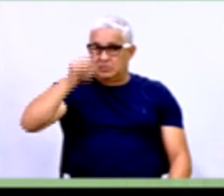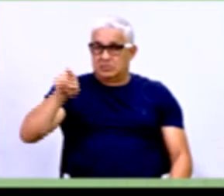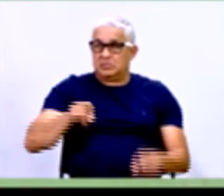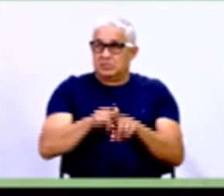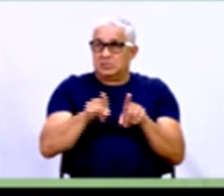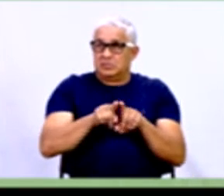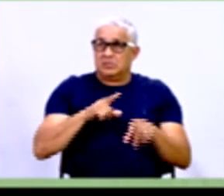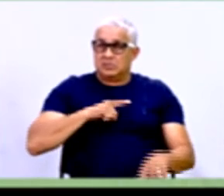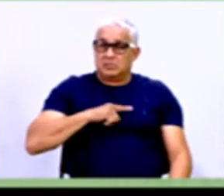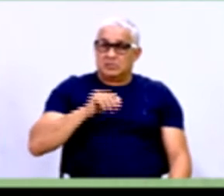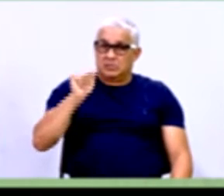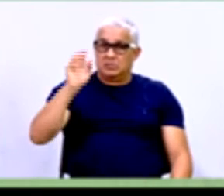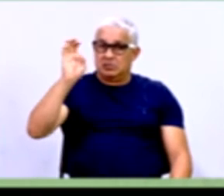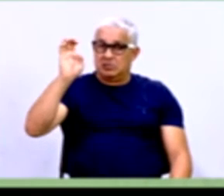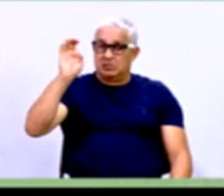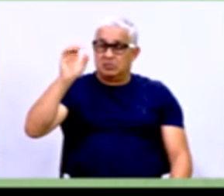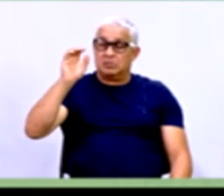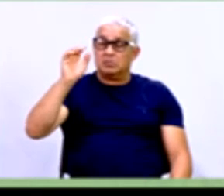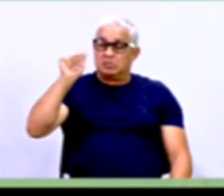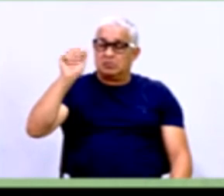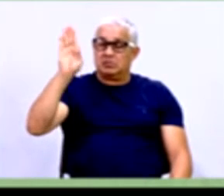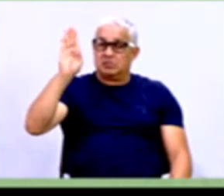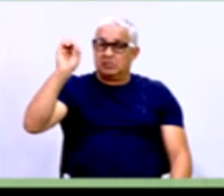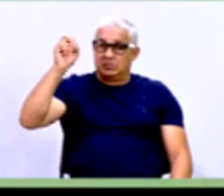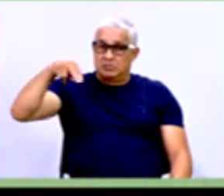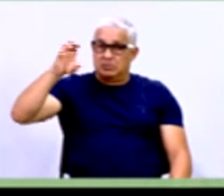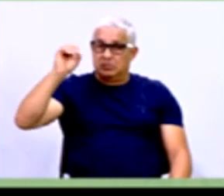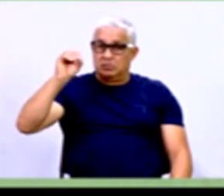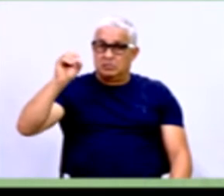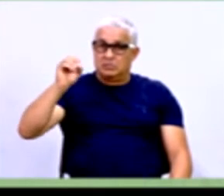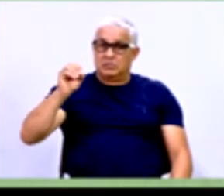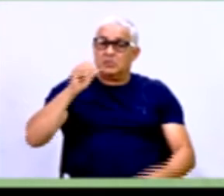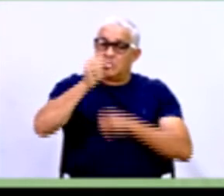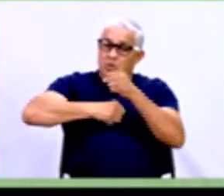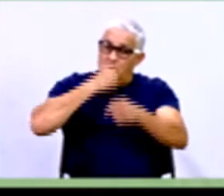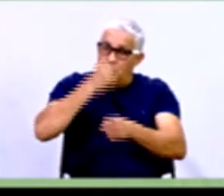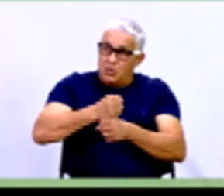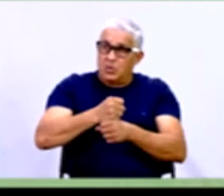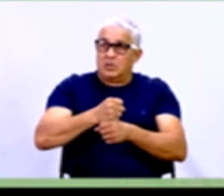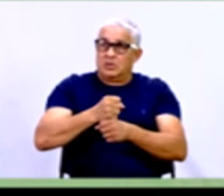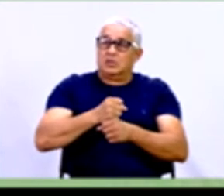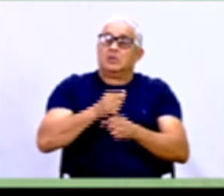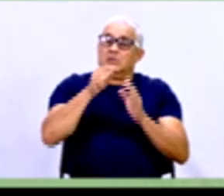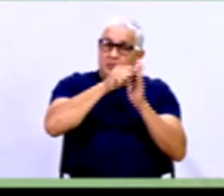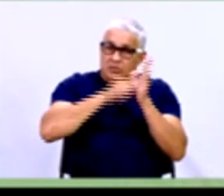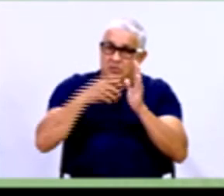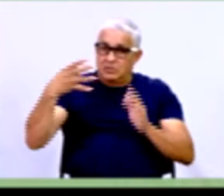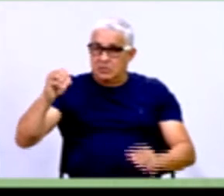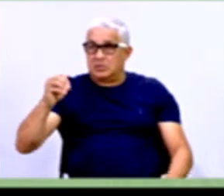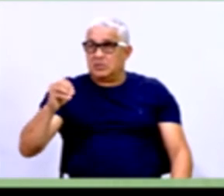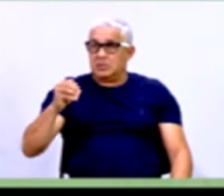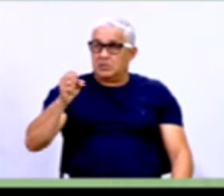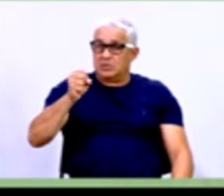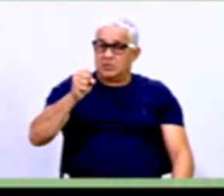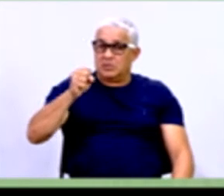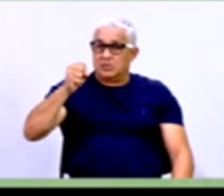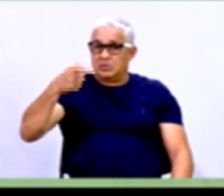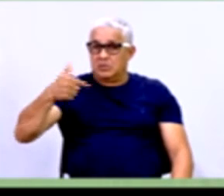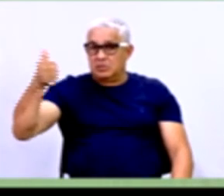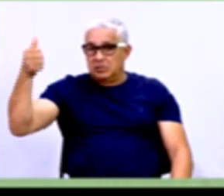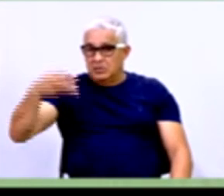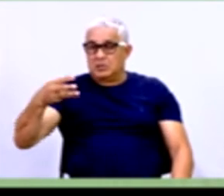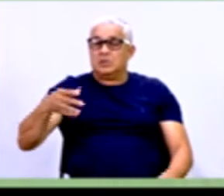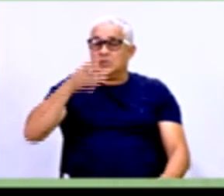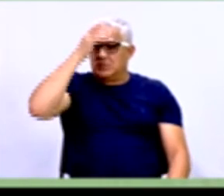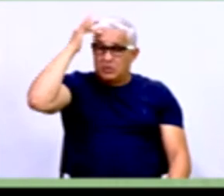Ainda temos o abono anual. O abono anual ele é previsto no artigo 40 da Lei 82/13, sendo devido ao segurado ou dependente